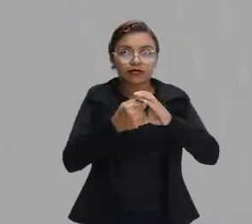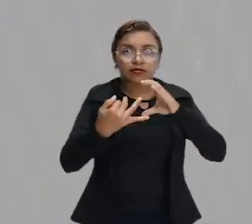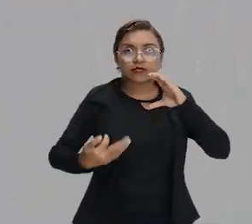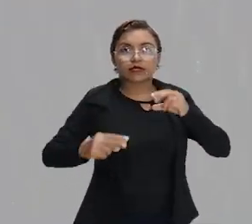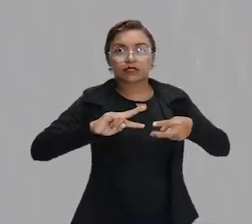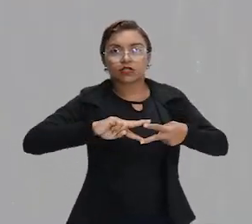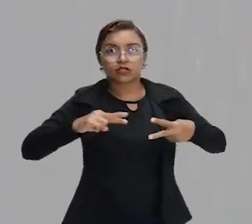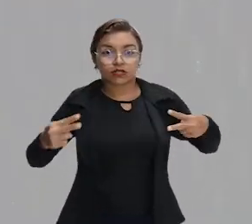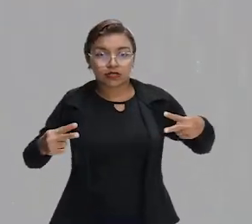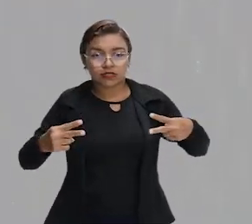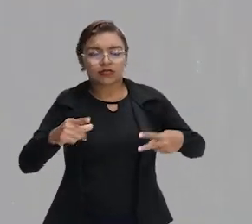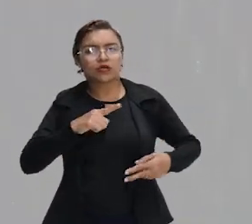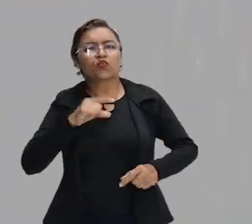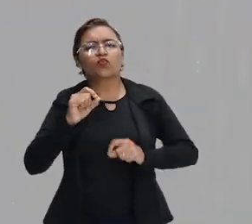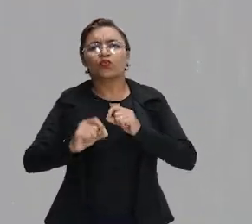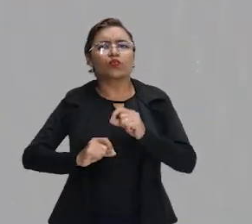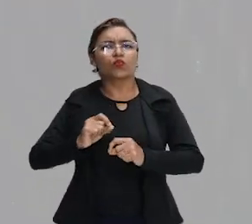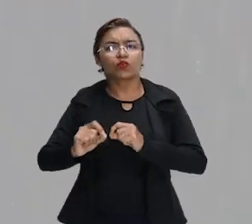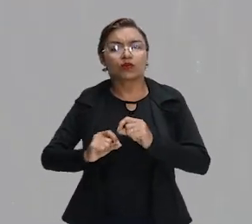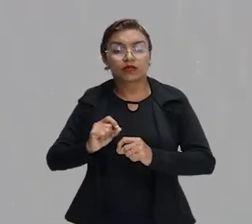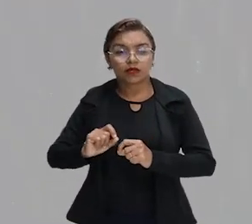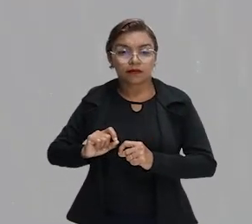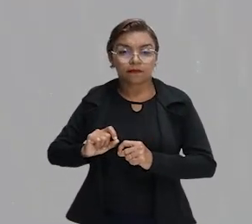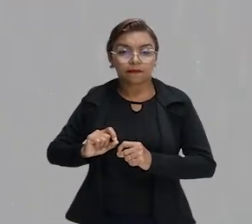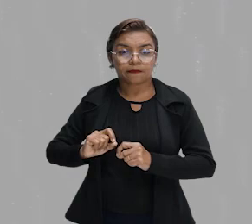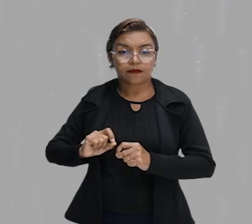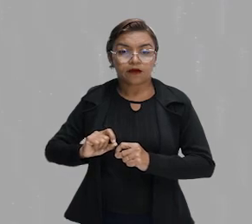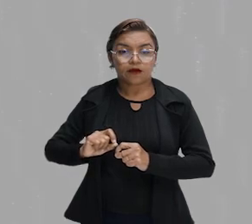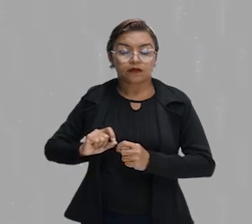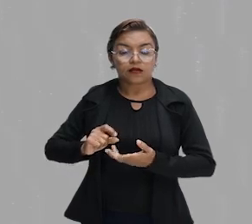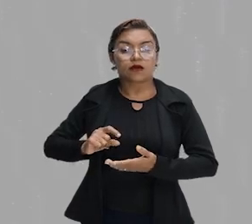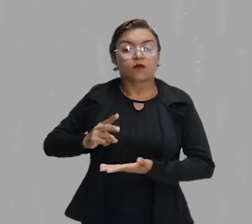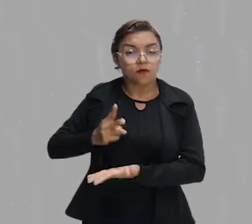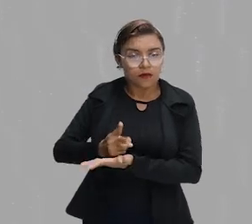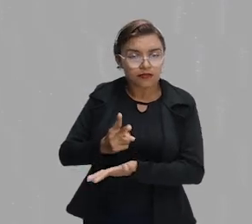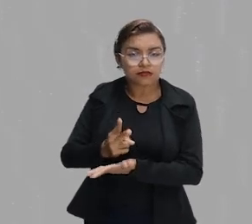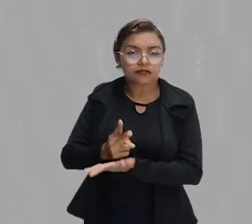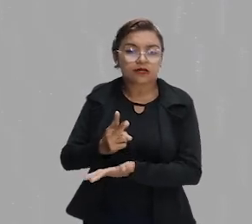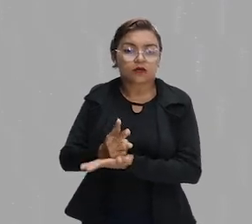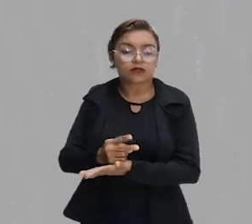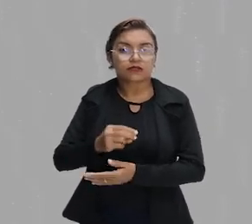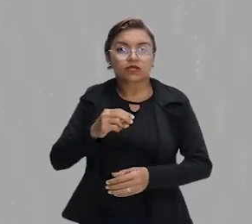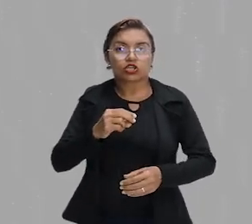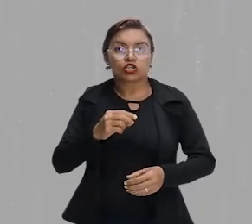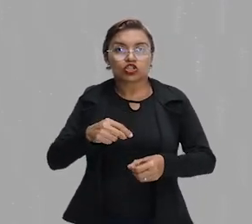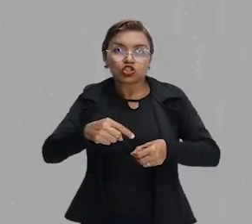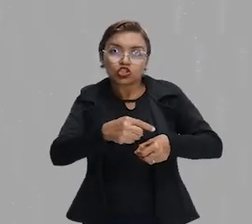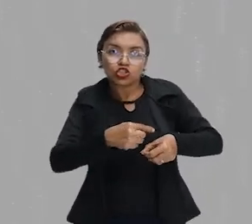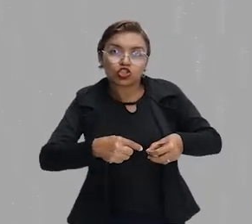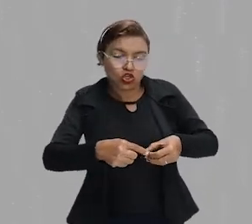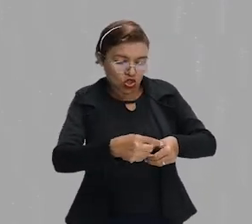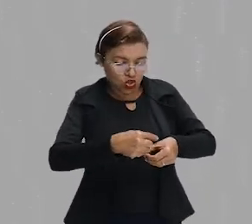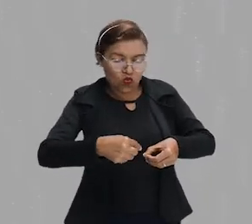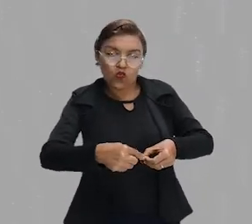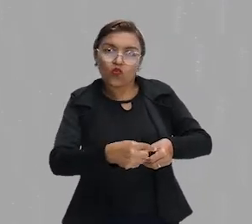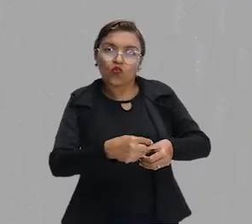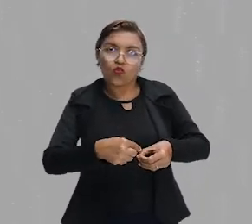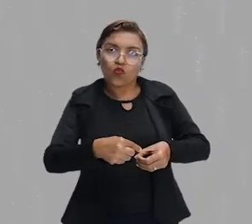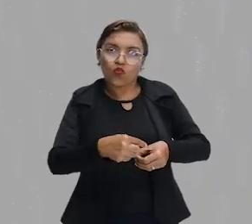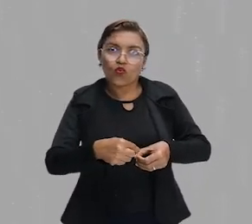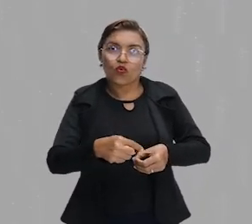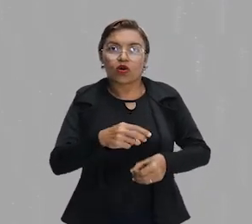genética. O que tem lá no gene? Tem uma sequência de nucleotídeos ou bases nitrogenadas. Essa sequência que está aqui